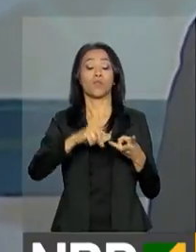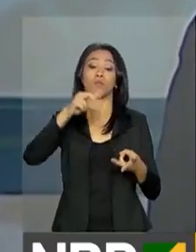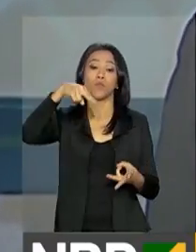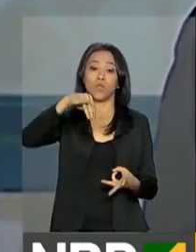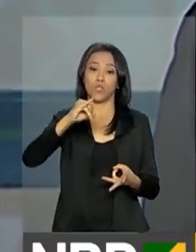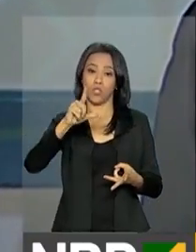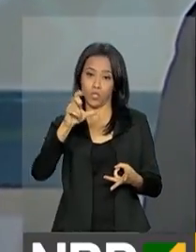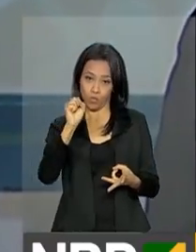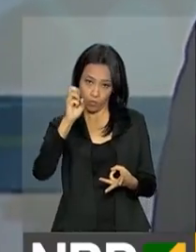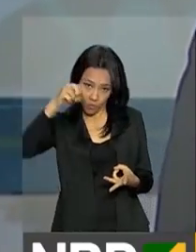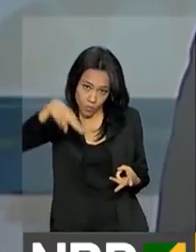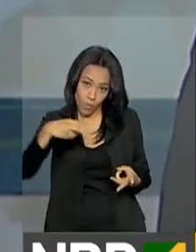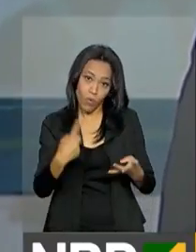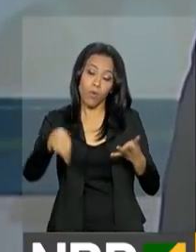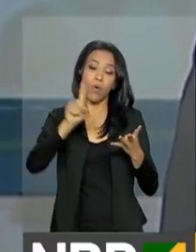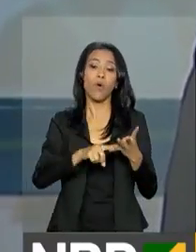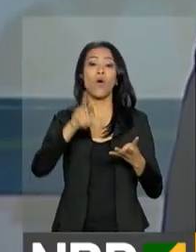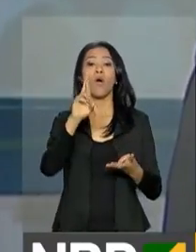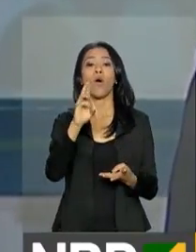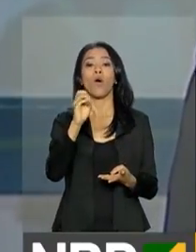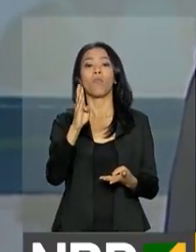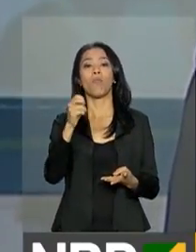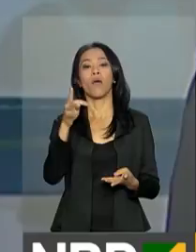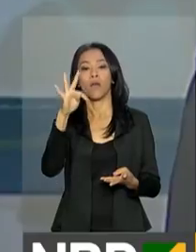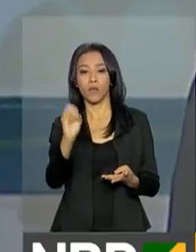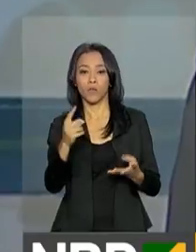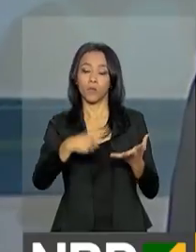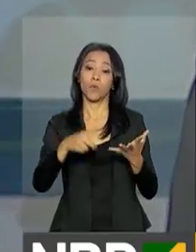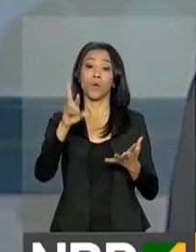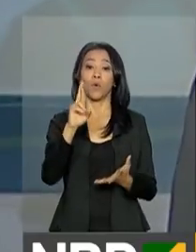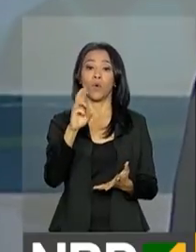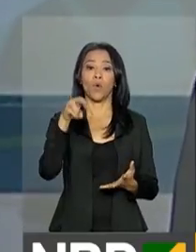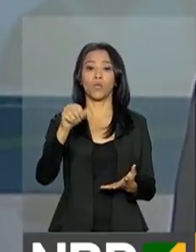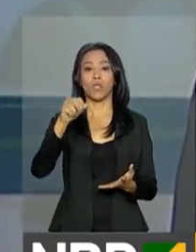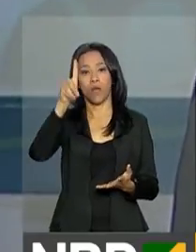Leitão, Roberto Alves, Ronaldo Nogueira,